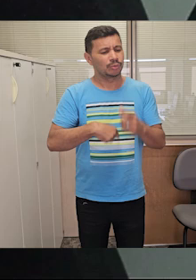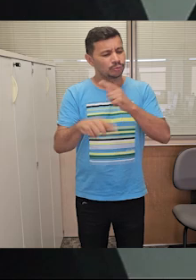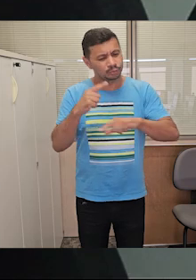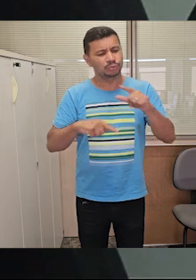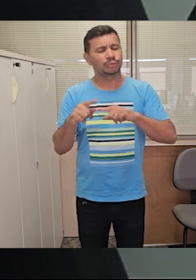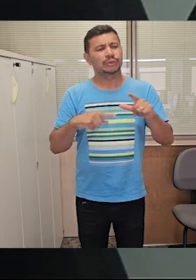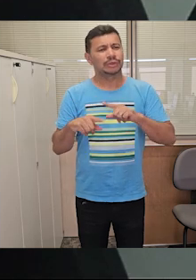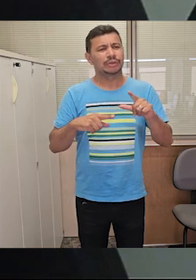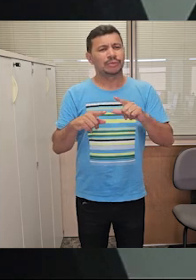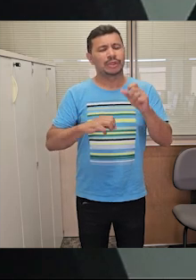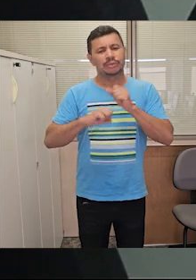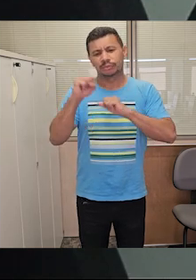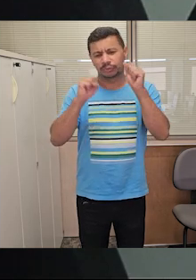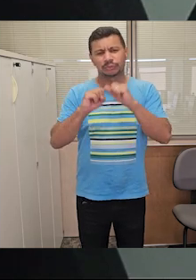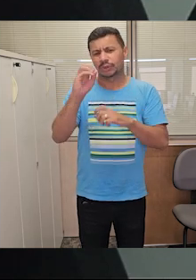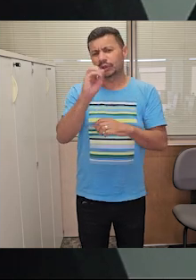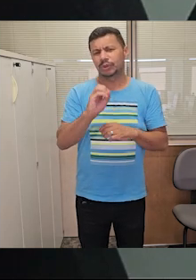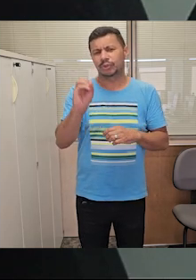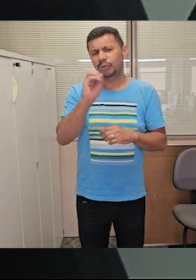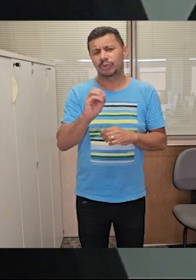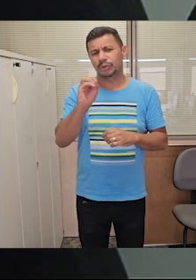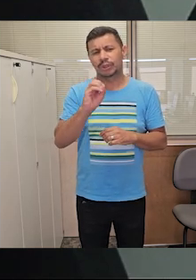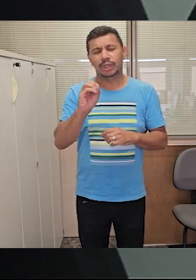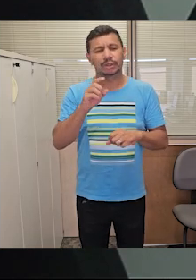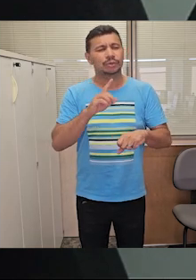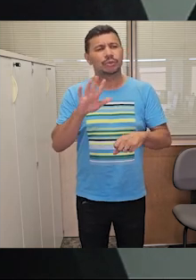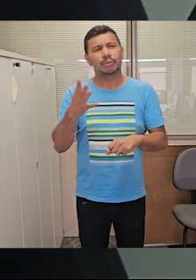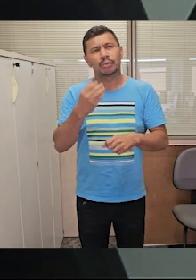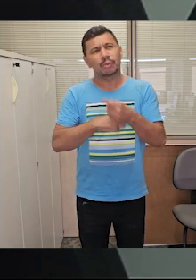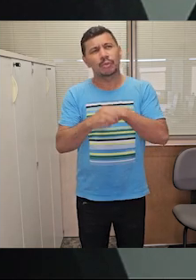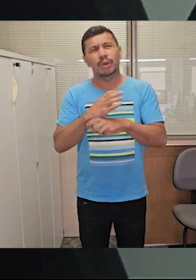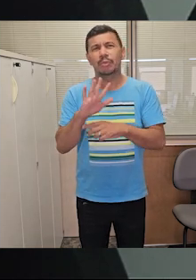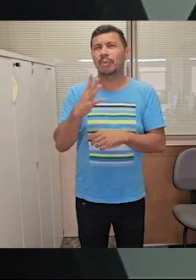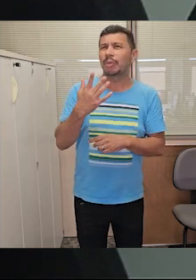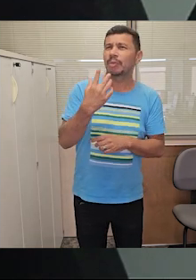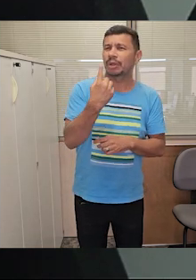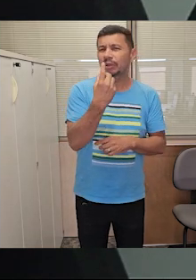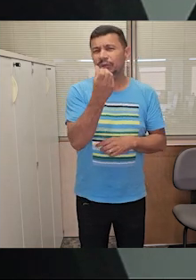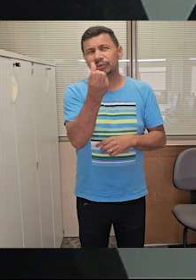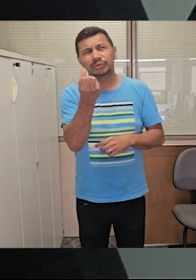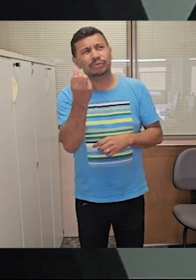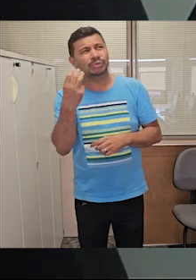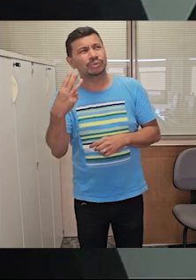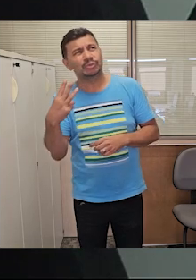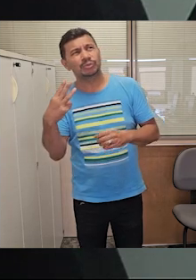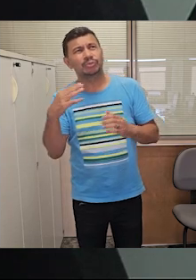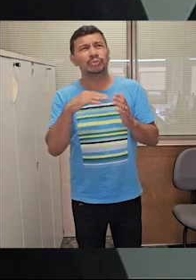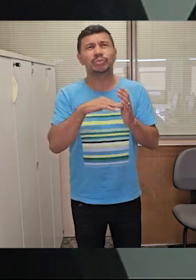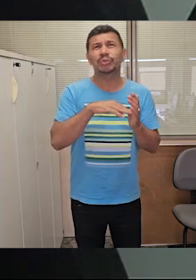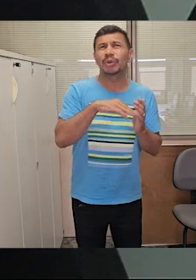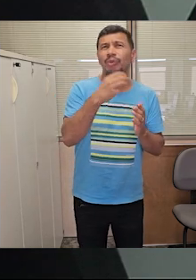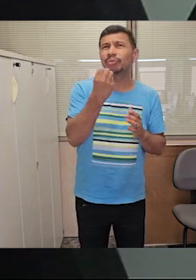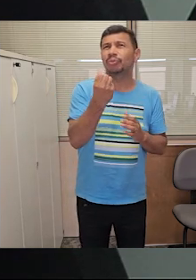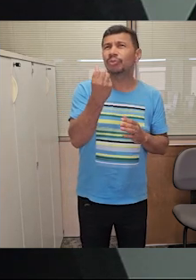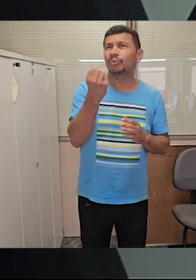Cobrasma a partir de 63. 65 fui eleito secretário da comissão